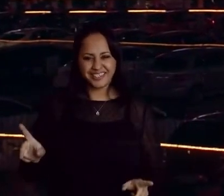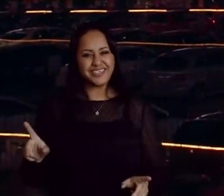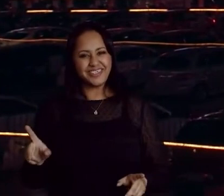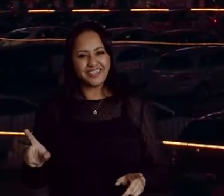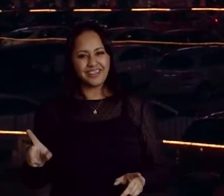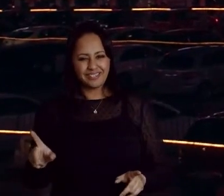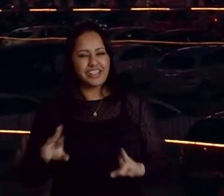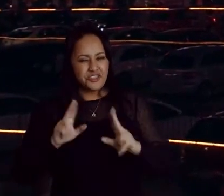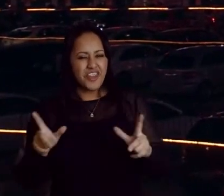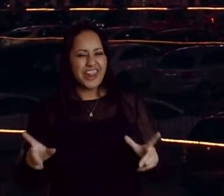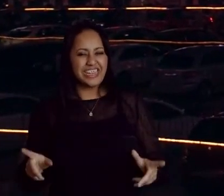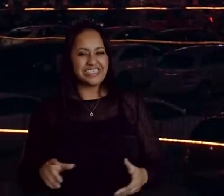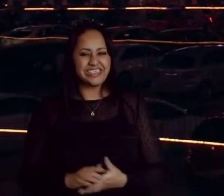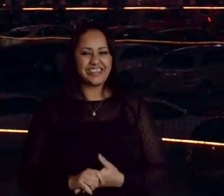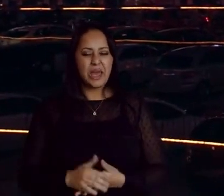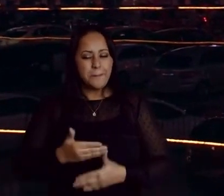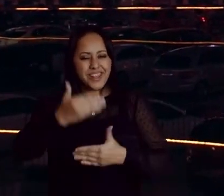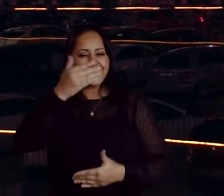Tá meio sobrenatural o negócio, né?